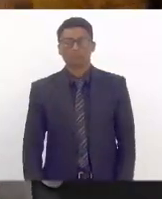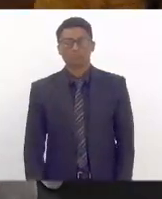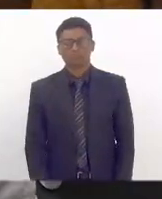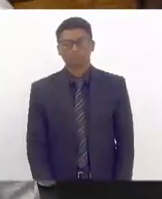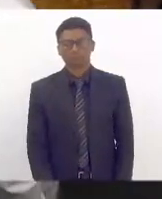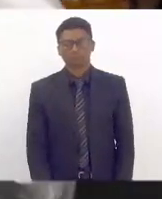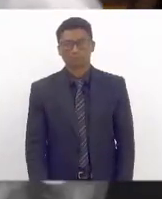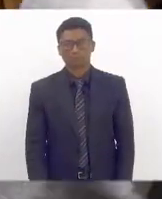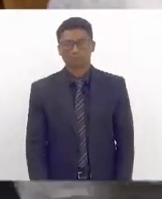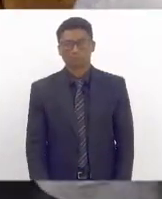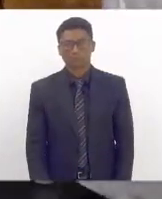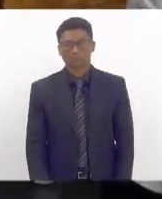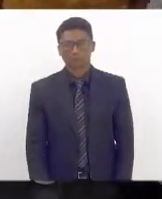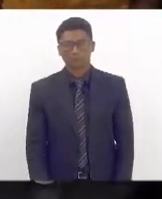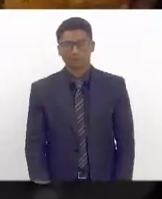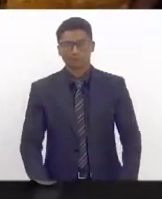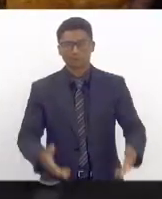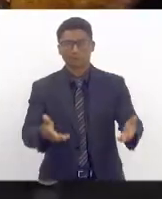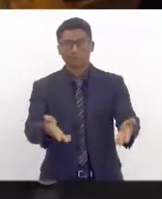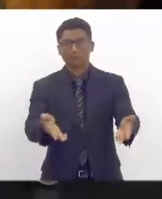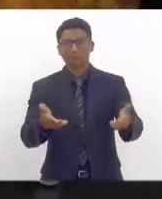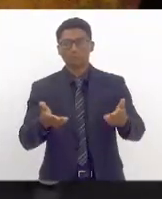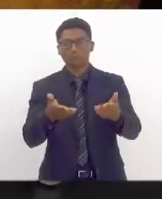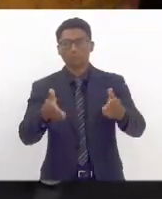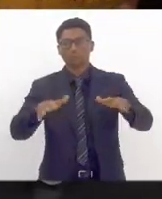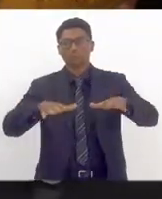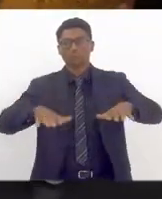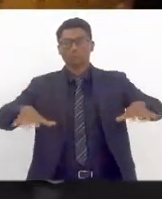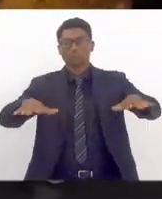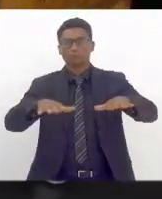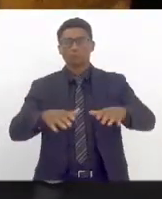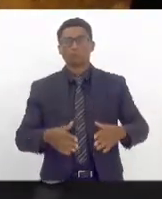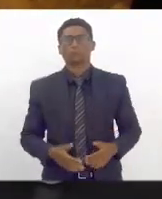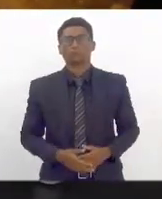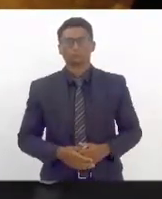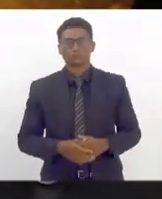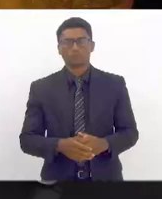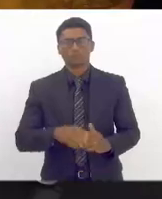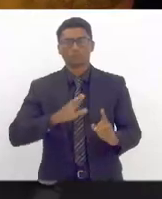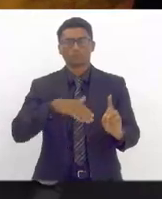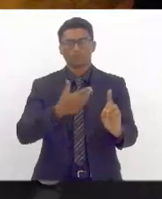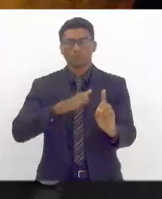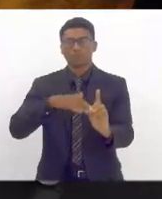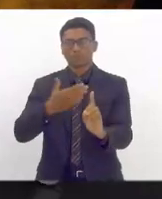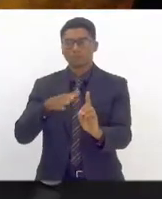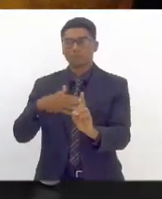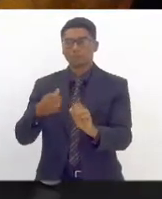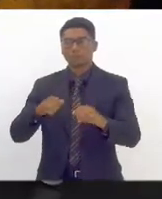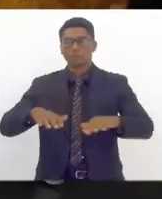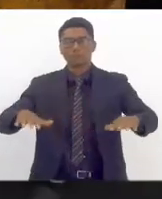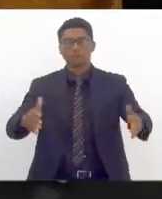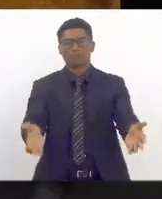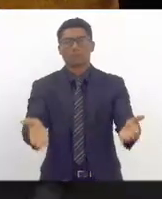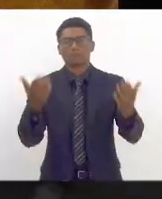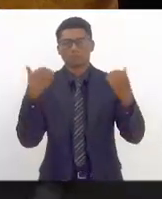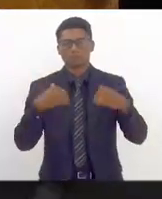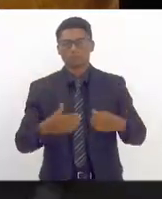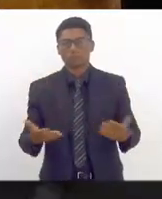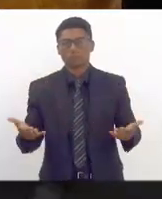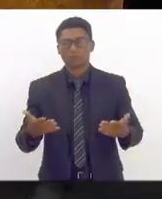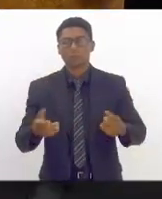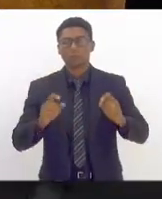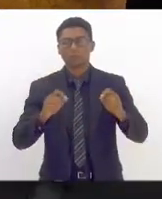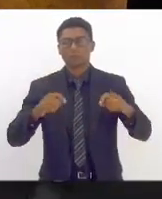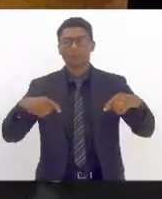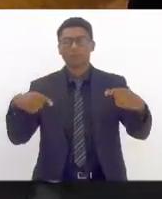mundo gente convidamos os premiados homenageados e homenageadas a virem também que a gente vai fazer o desafio